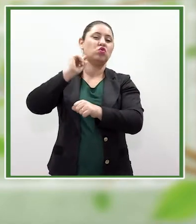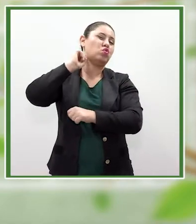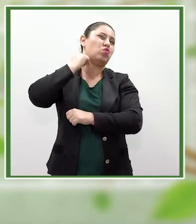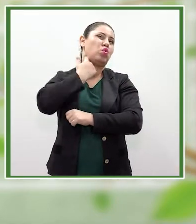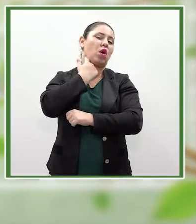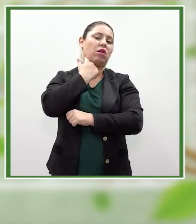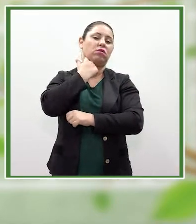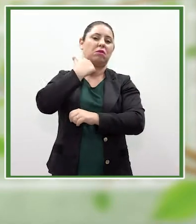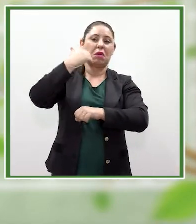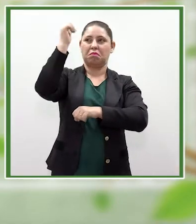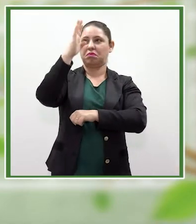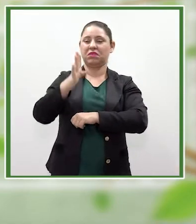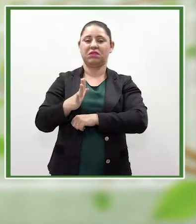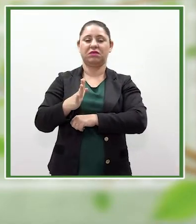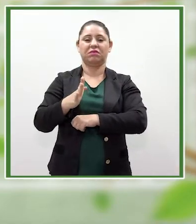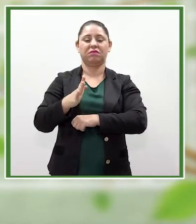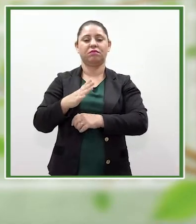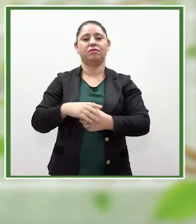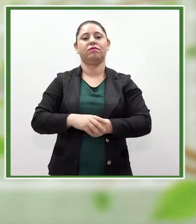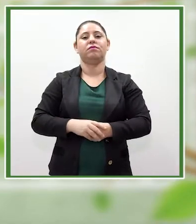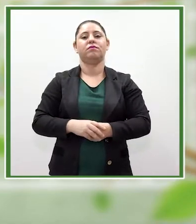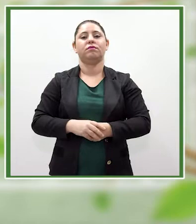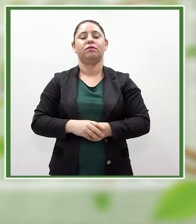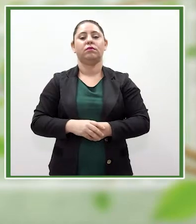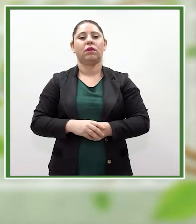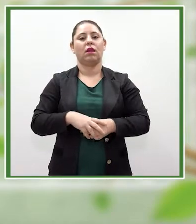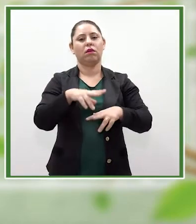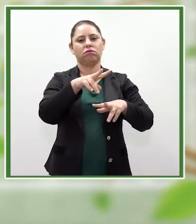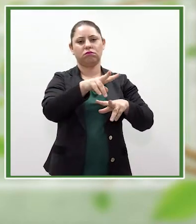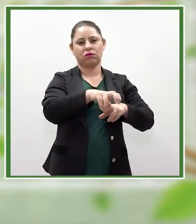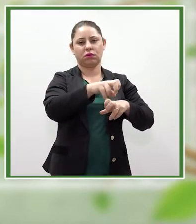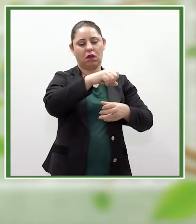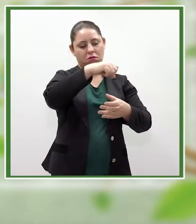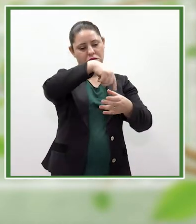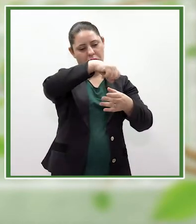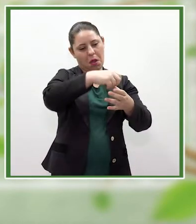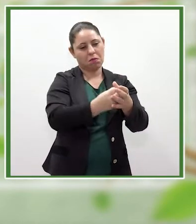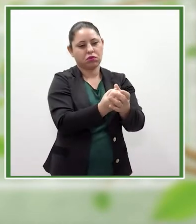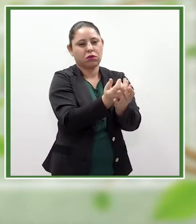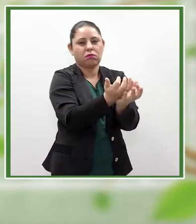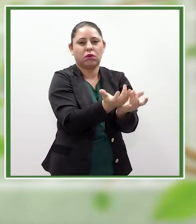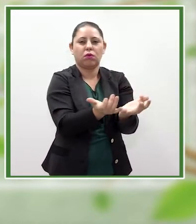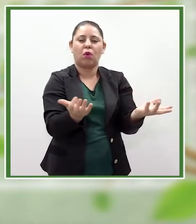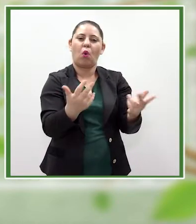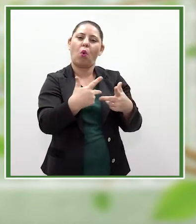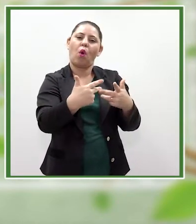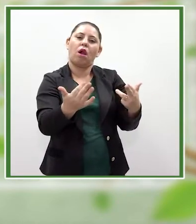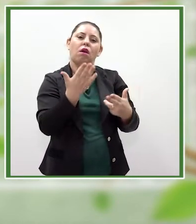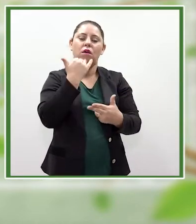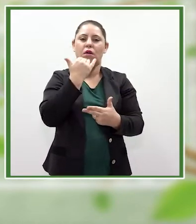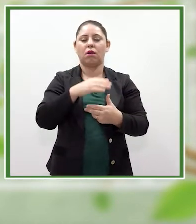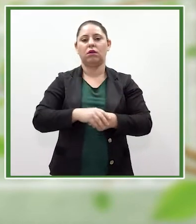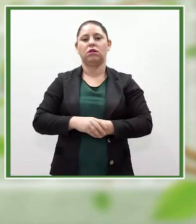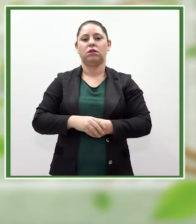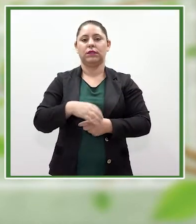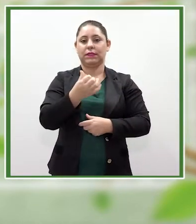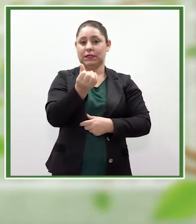percentuais relacionados a outras emissões de outras culturas, agrícolas. E